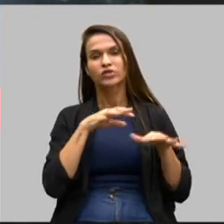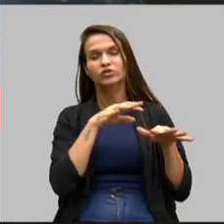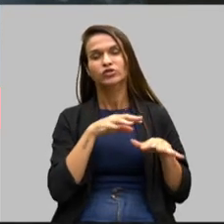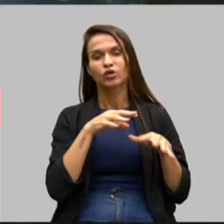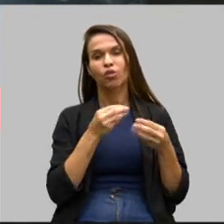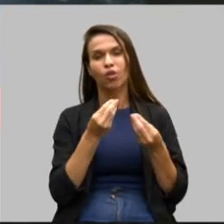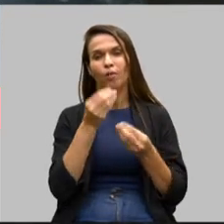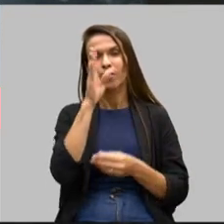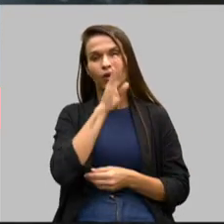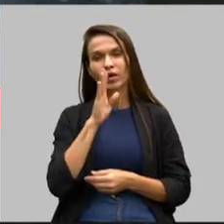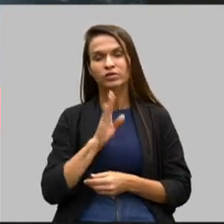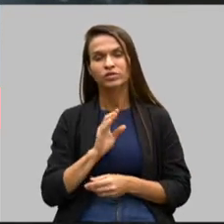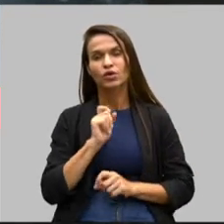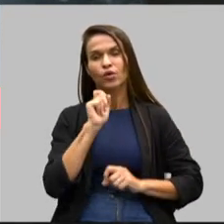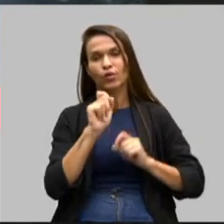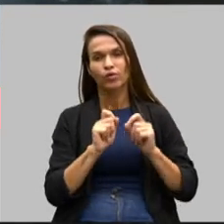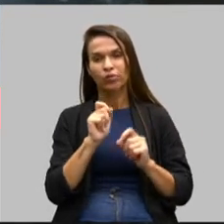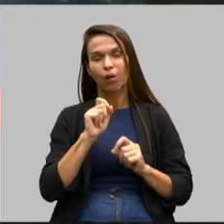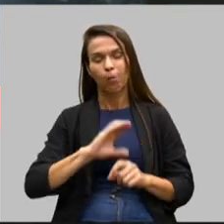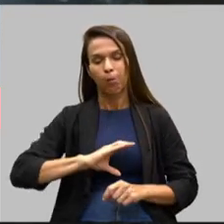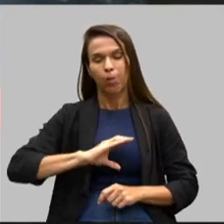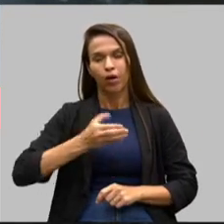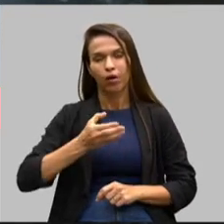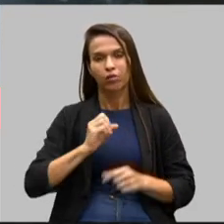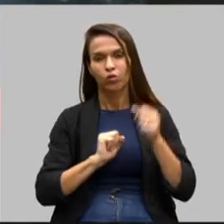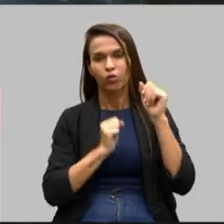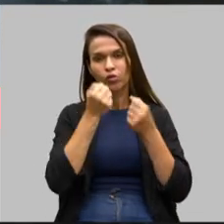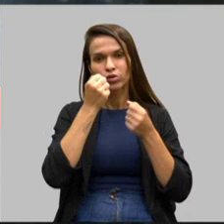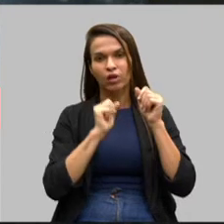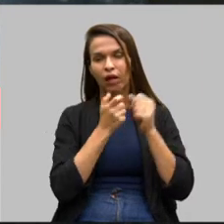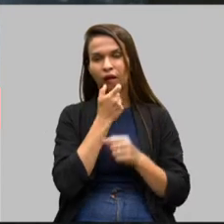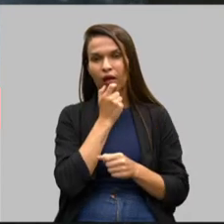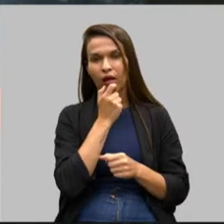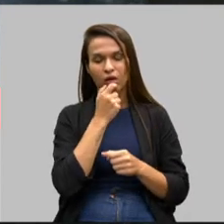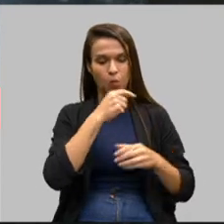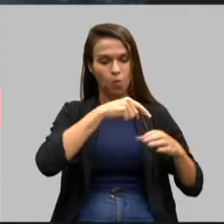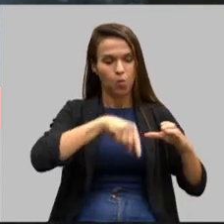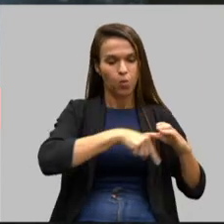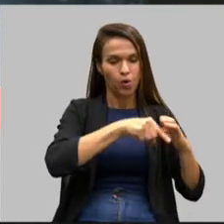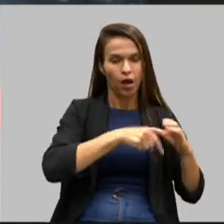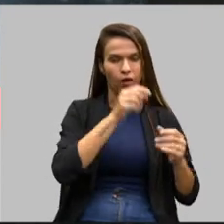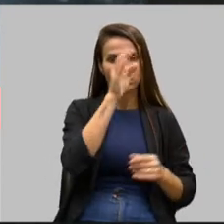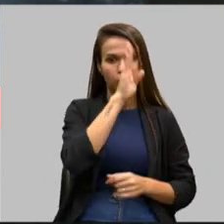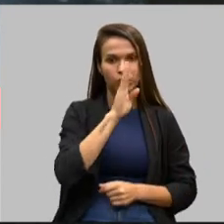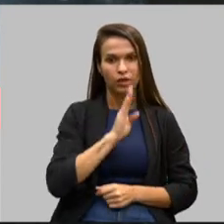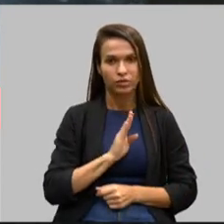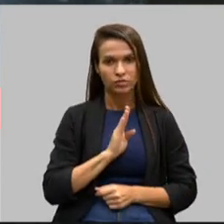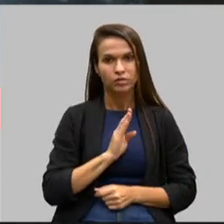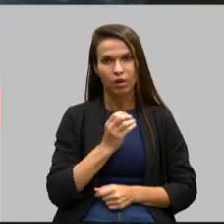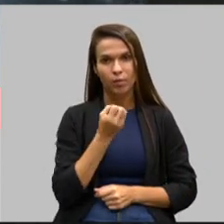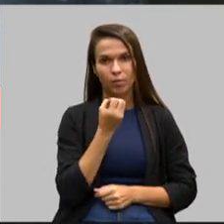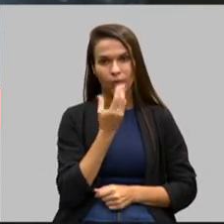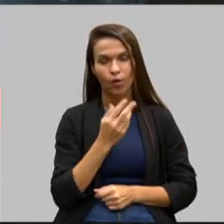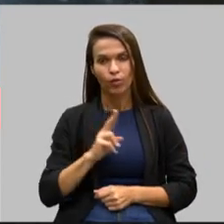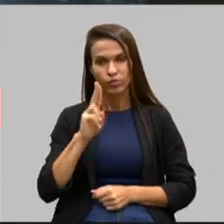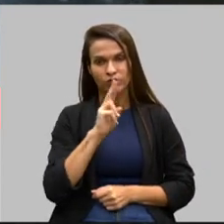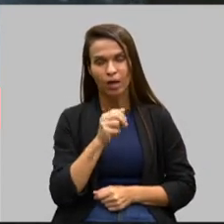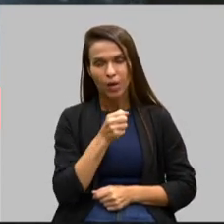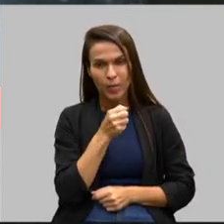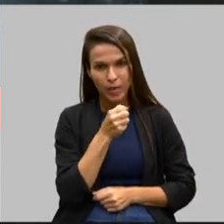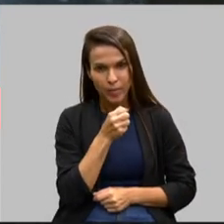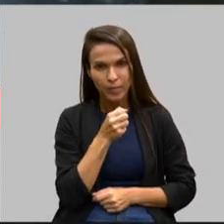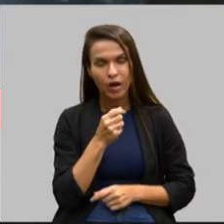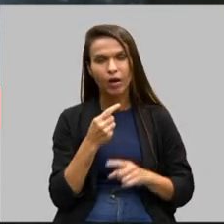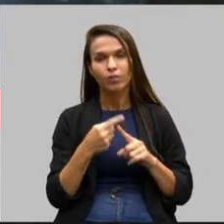Construiu igrejas em Portugal, indústria na Inglaterra e buracos no Brasil. É bom usar esse microfone, porque aqui